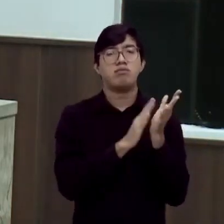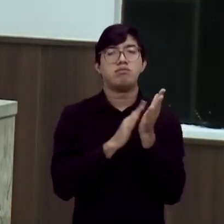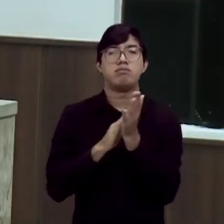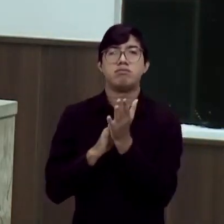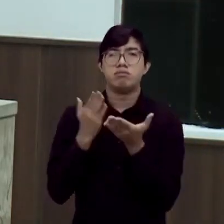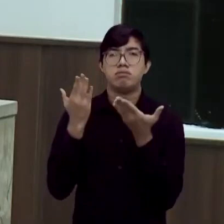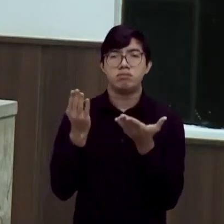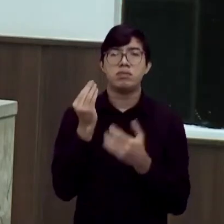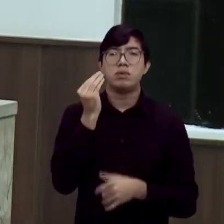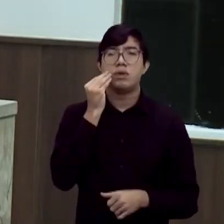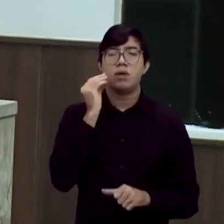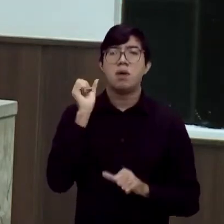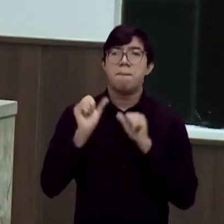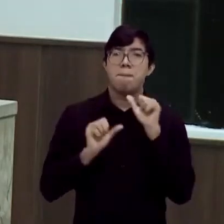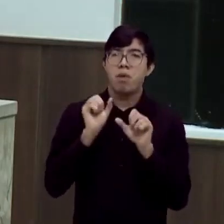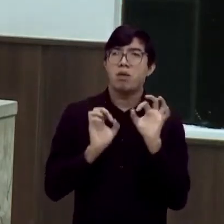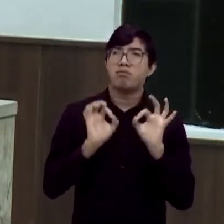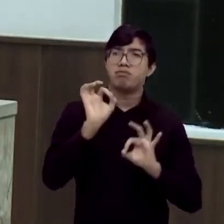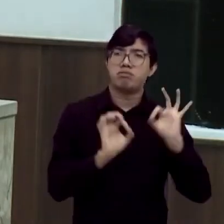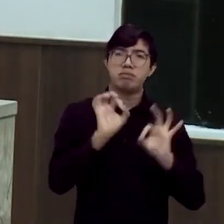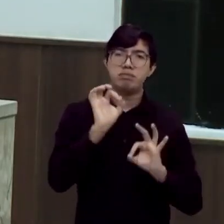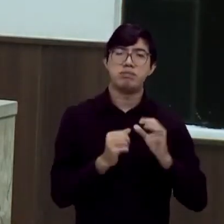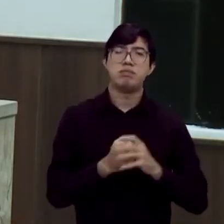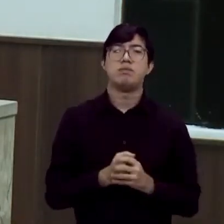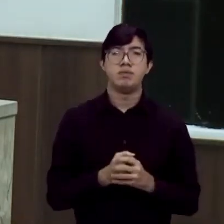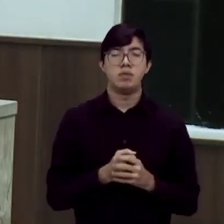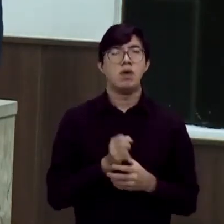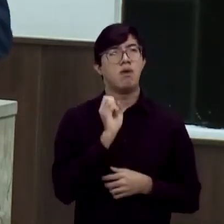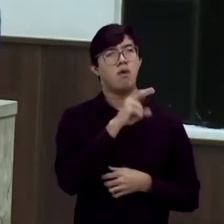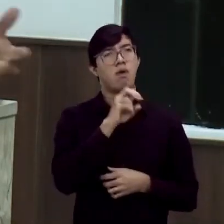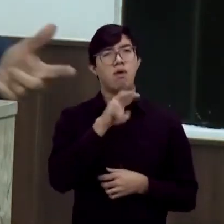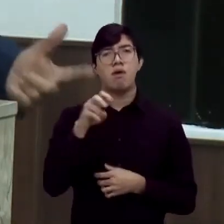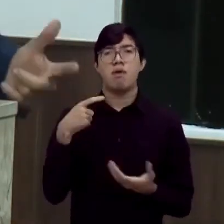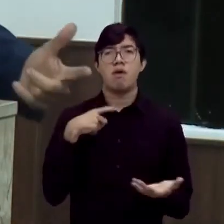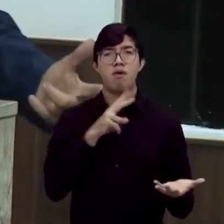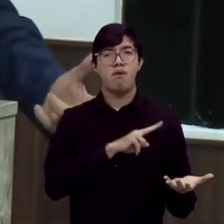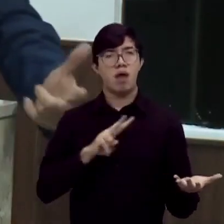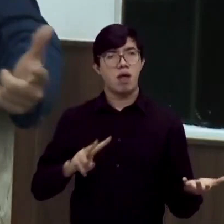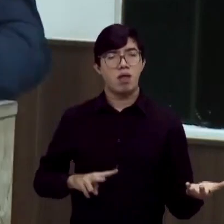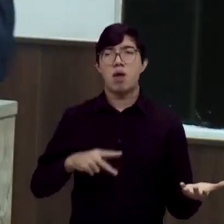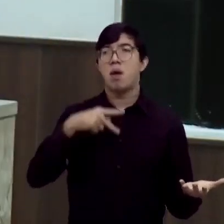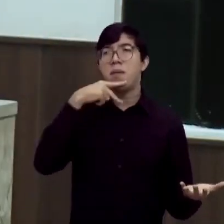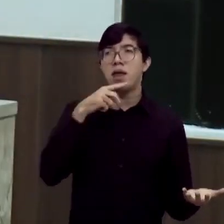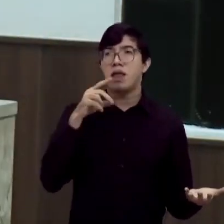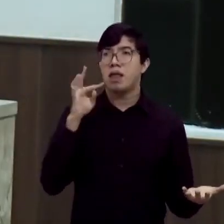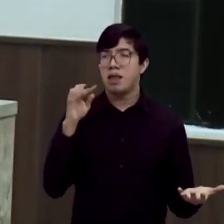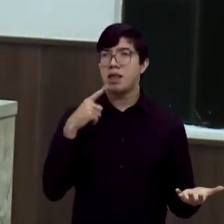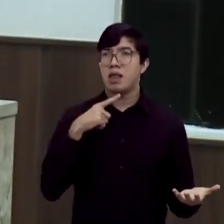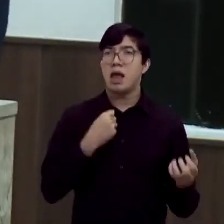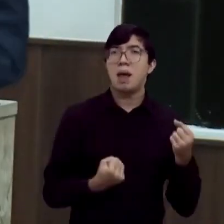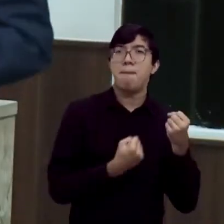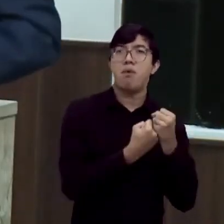vi nessa tribuna vereadores do PDT dizer que apoiou Camilo Santana para senador da